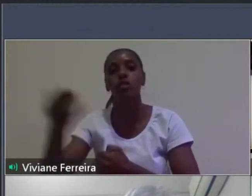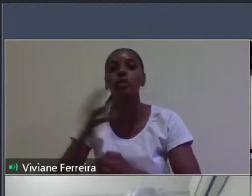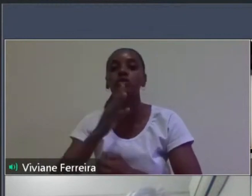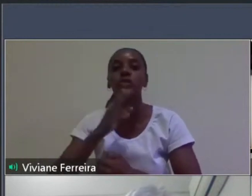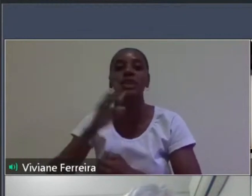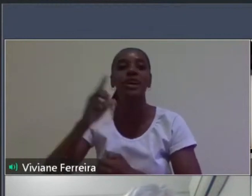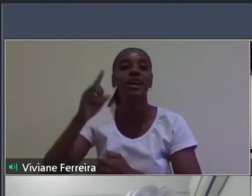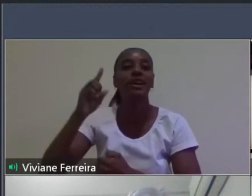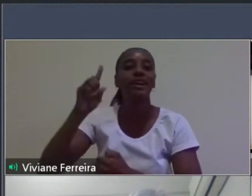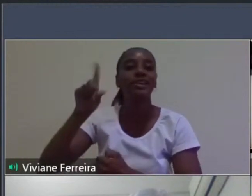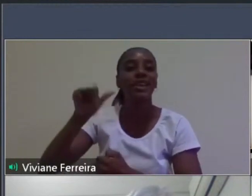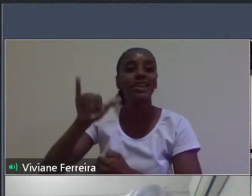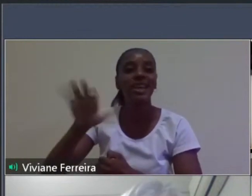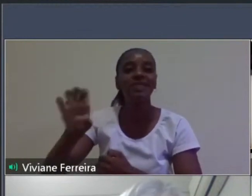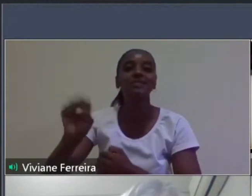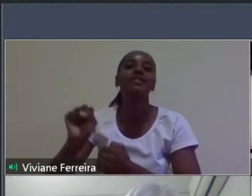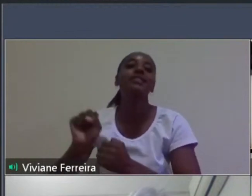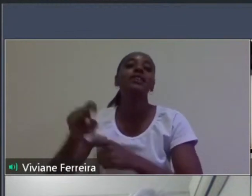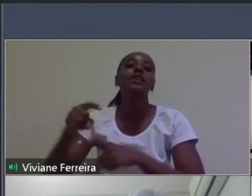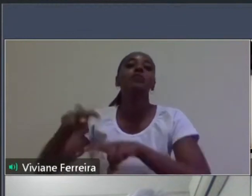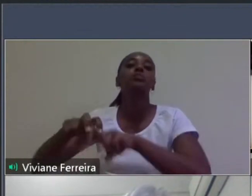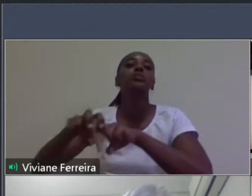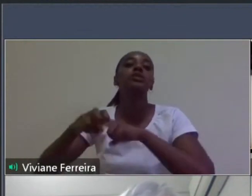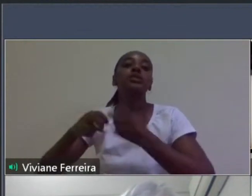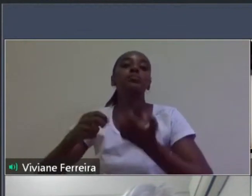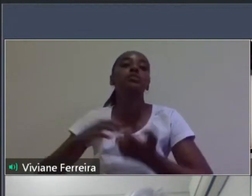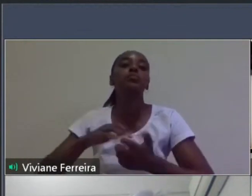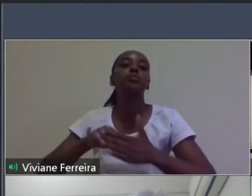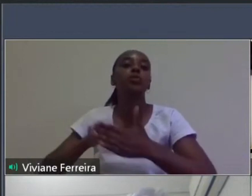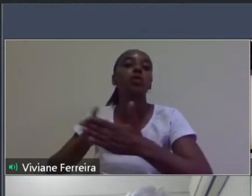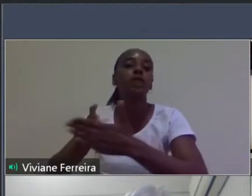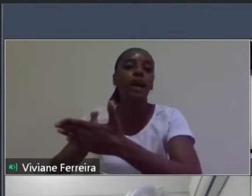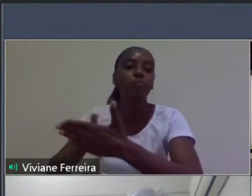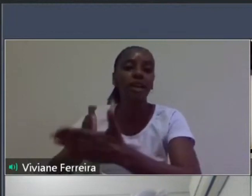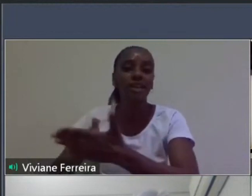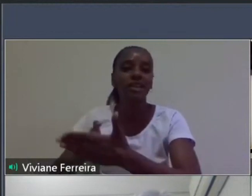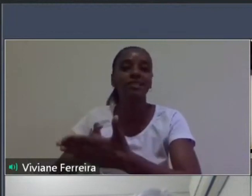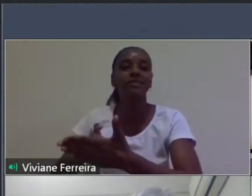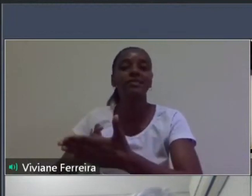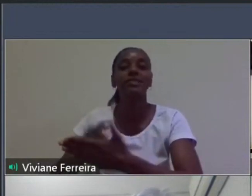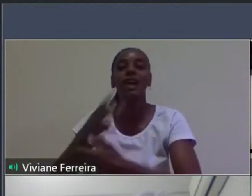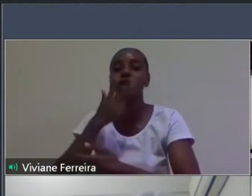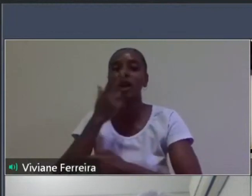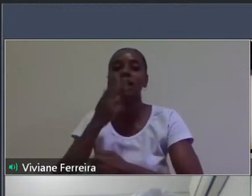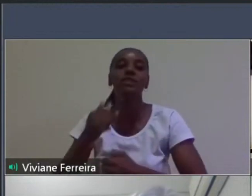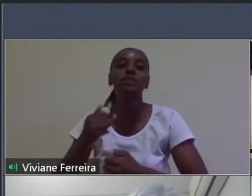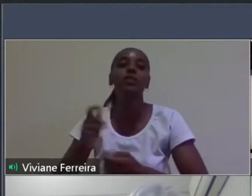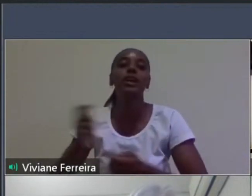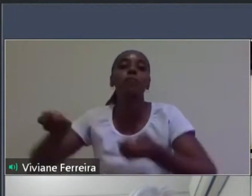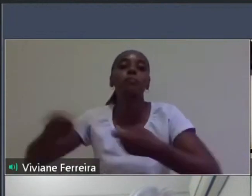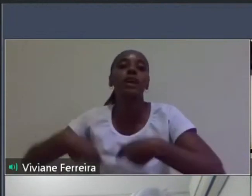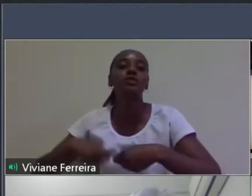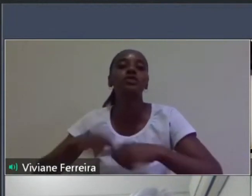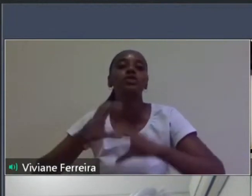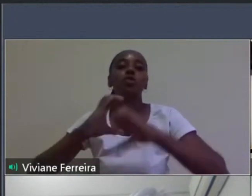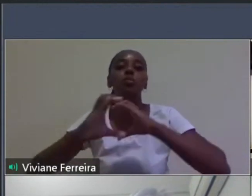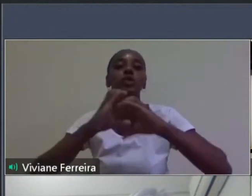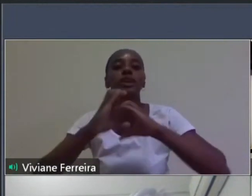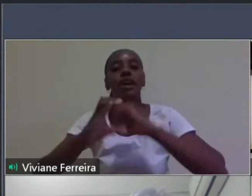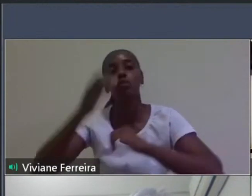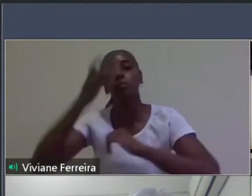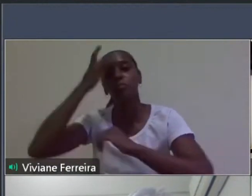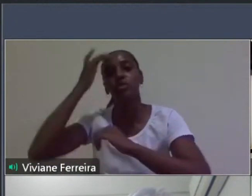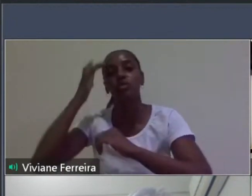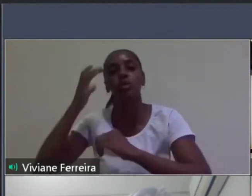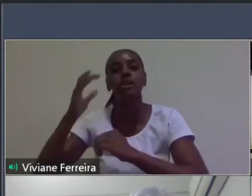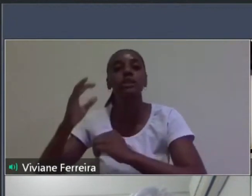história, assim como a história da Deise, né? Por colocar barreiras e achar que não é capaz de se